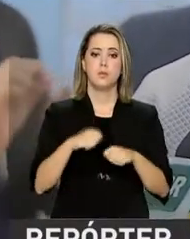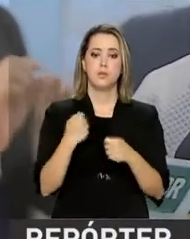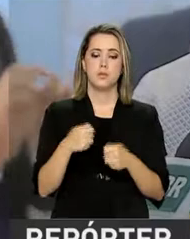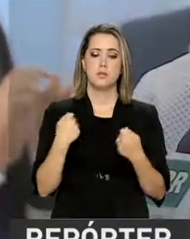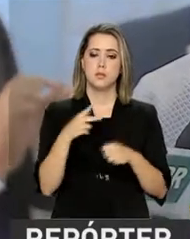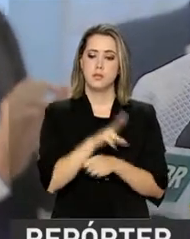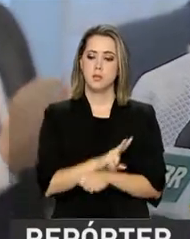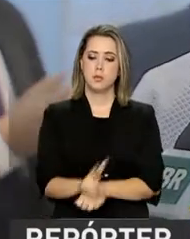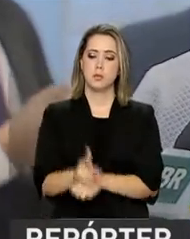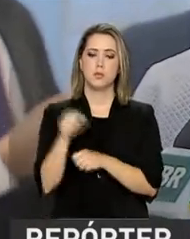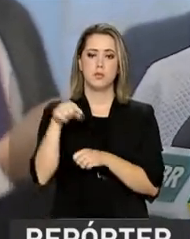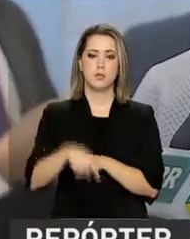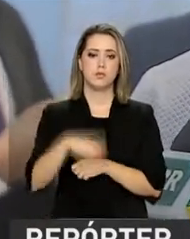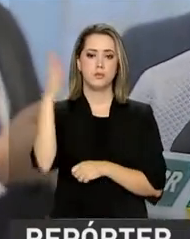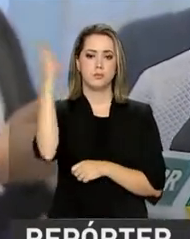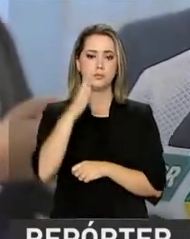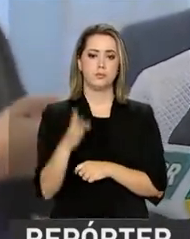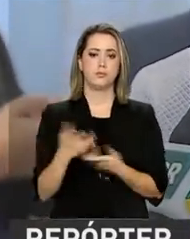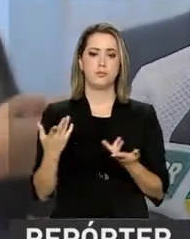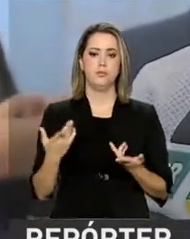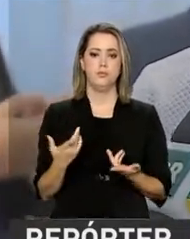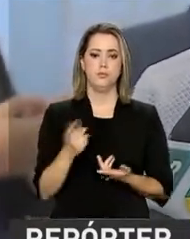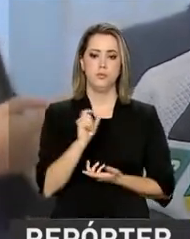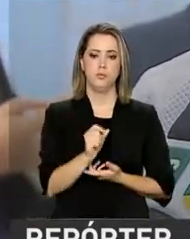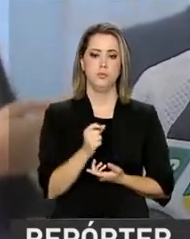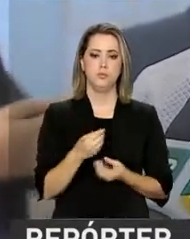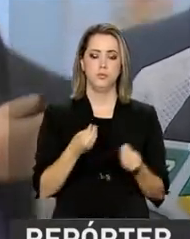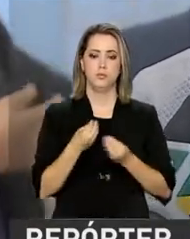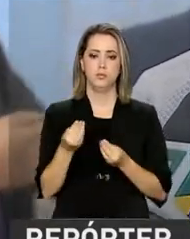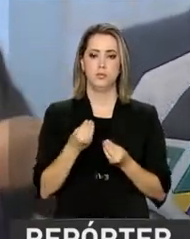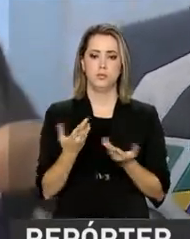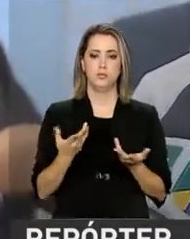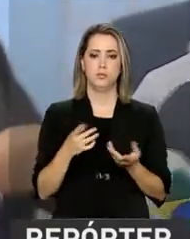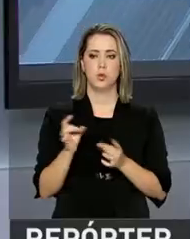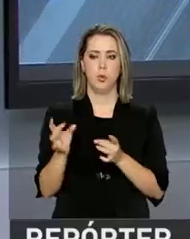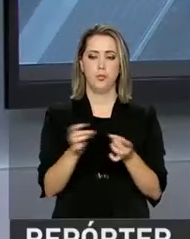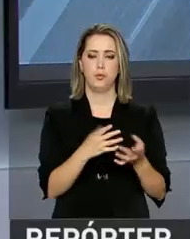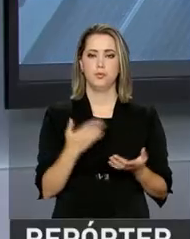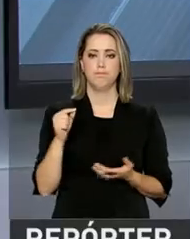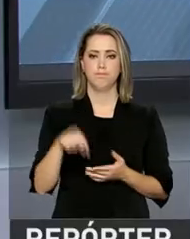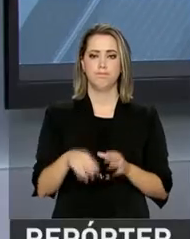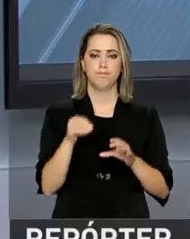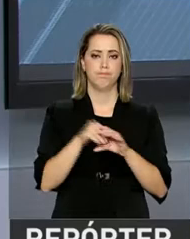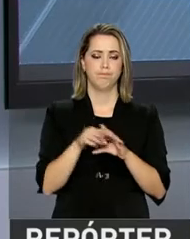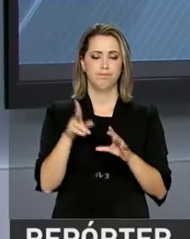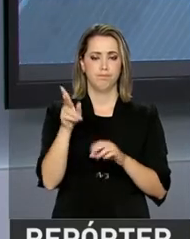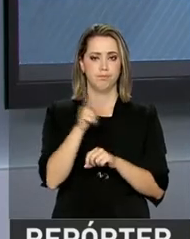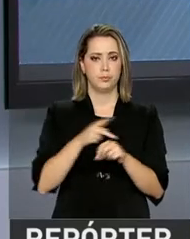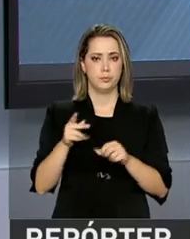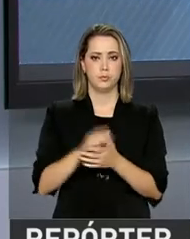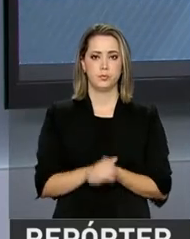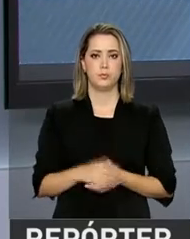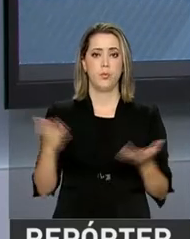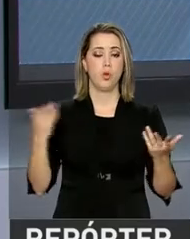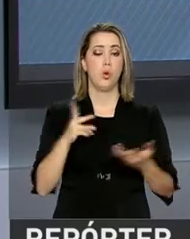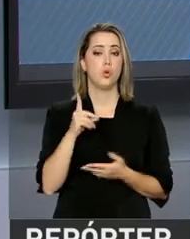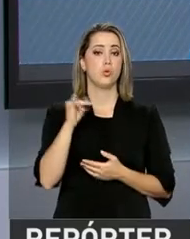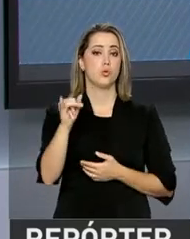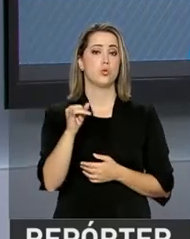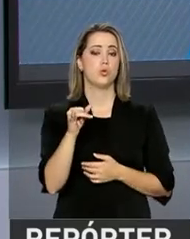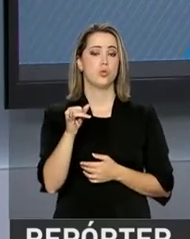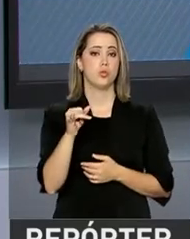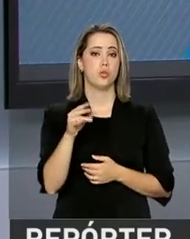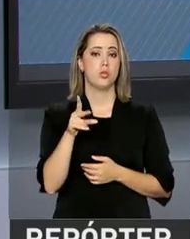mercado mercado brasileiro porque senão não tem como nem competitivo e no dia nacional de doação de leite materno